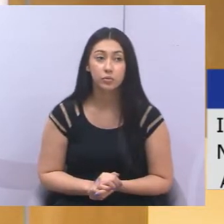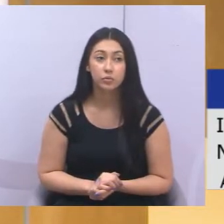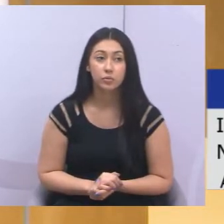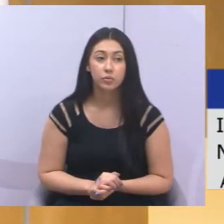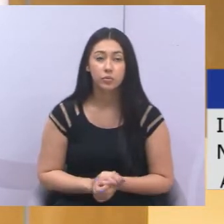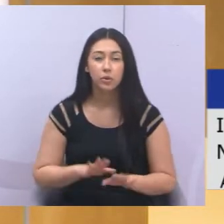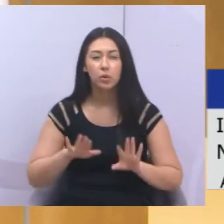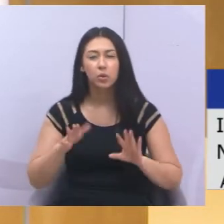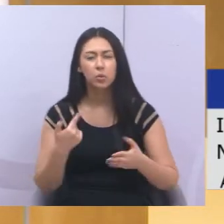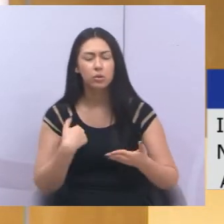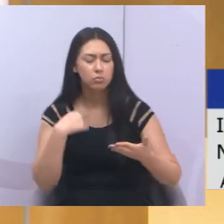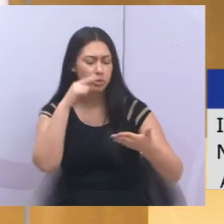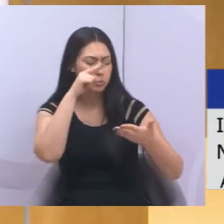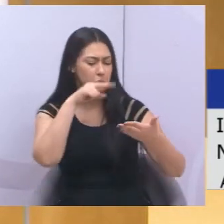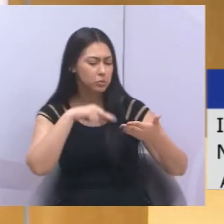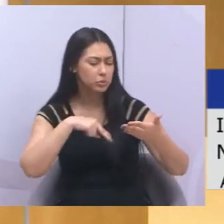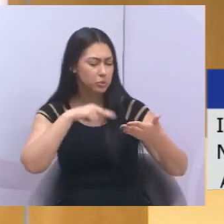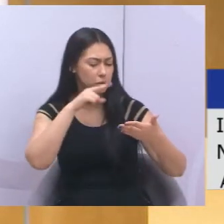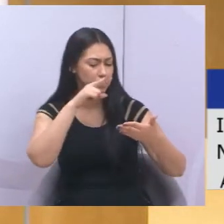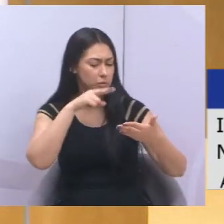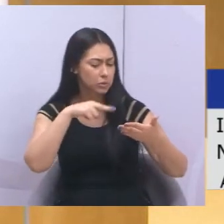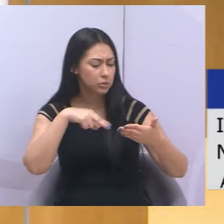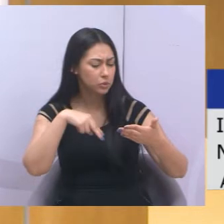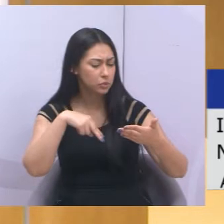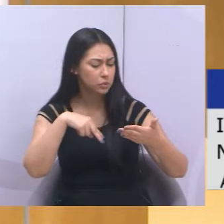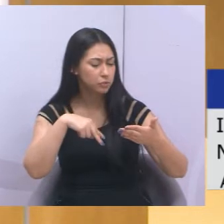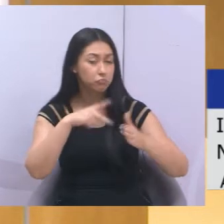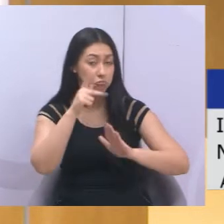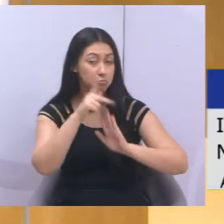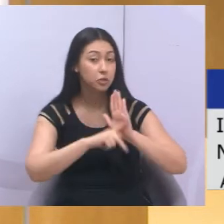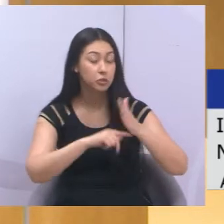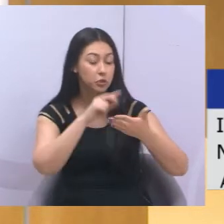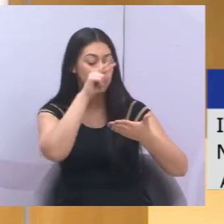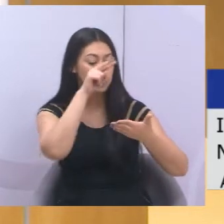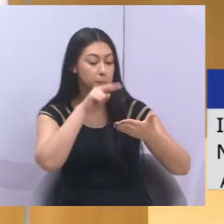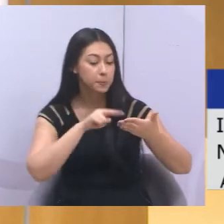E quando eu estava avaliando, pastor, esse seu projeto,